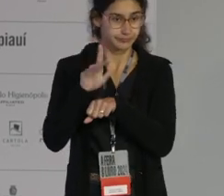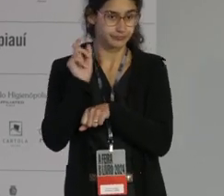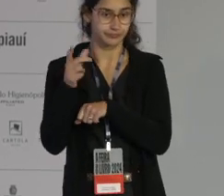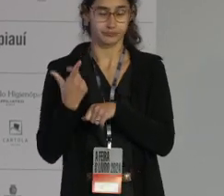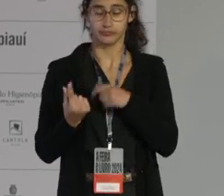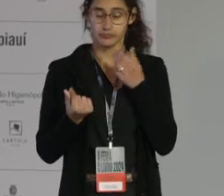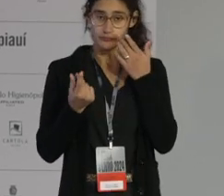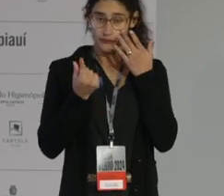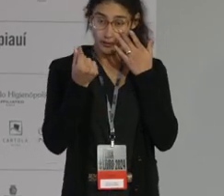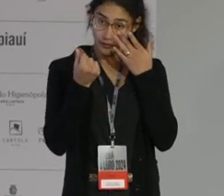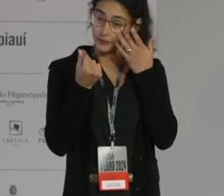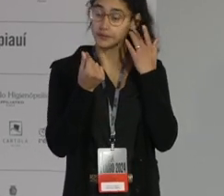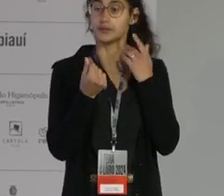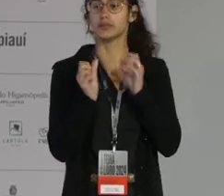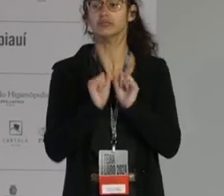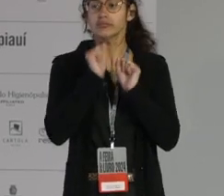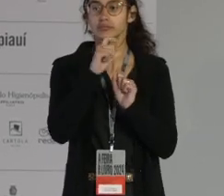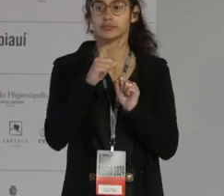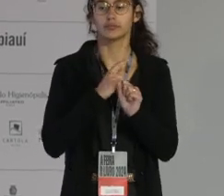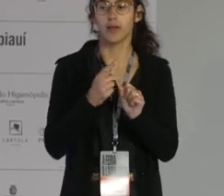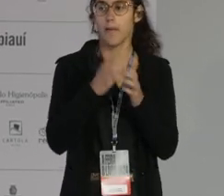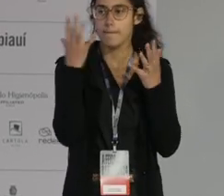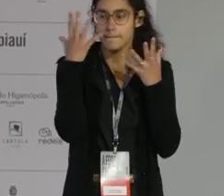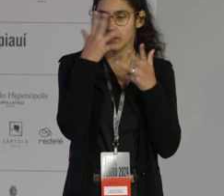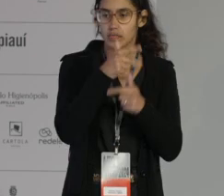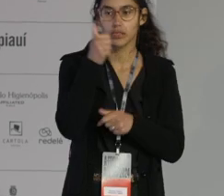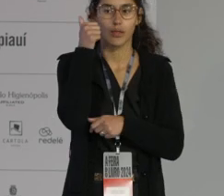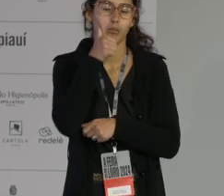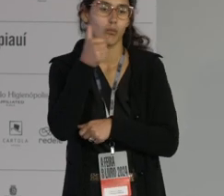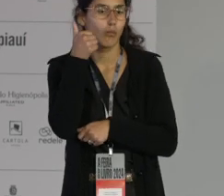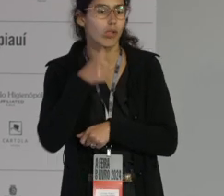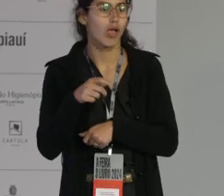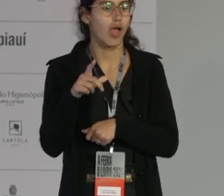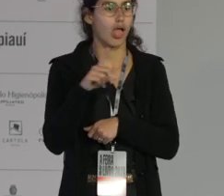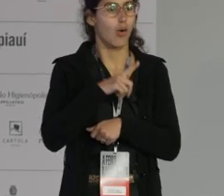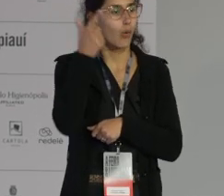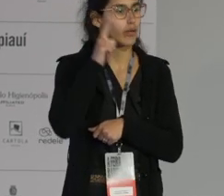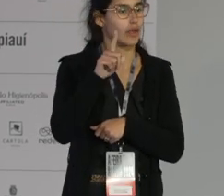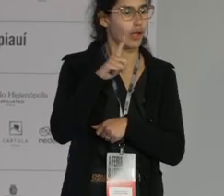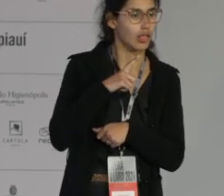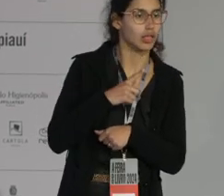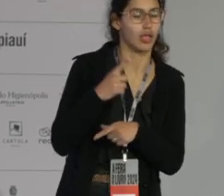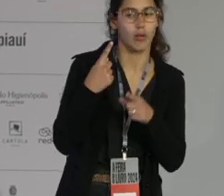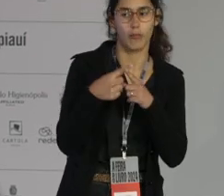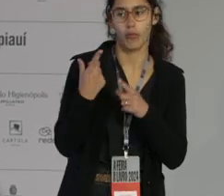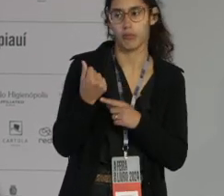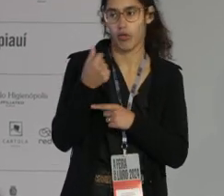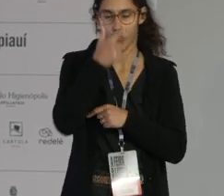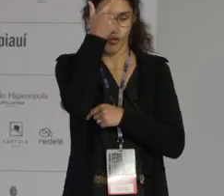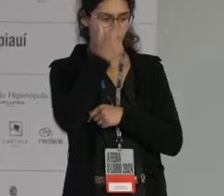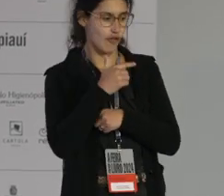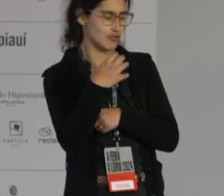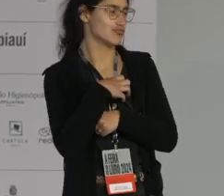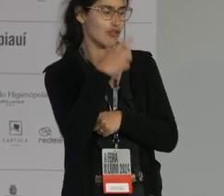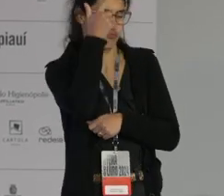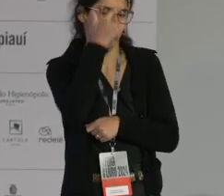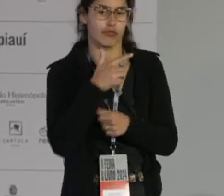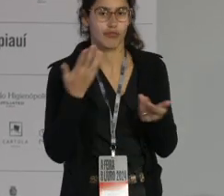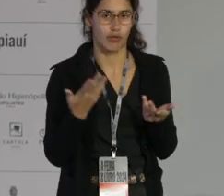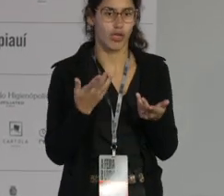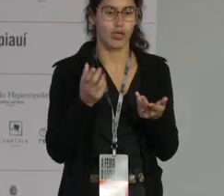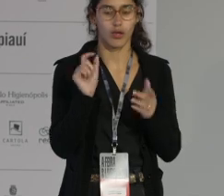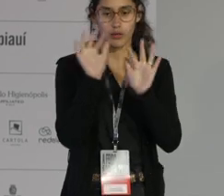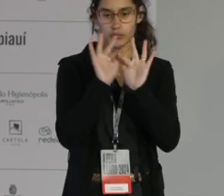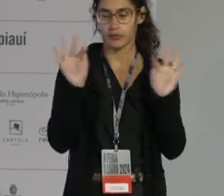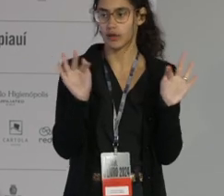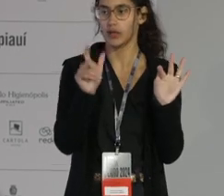dinheiro se podia ter as mais belas mulheres e assim o feio não se sente feio. Isso era uma frase